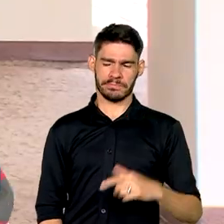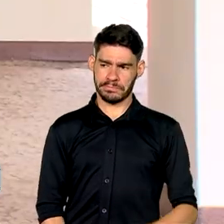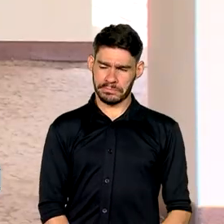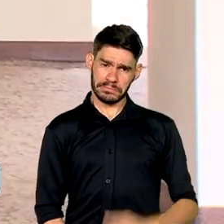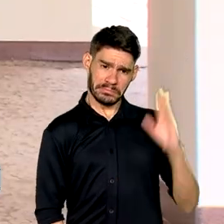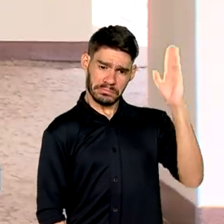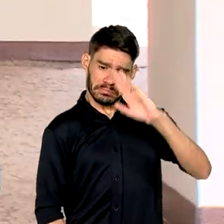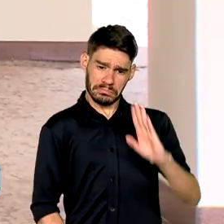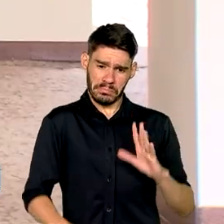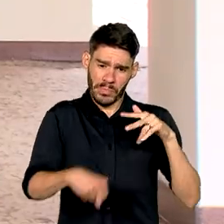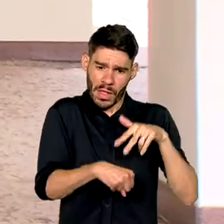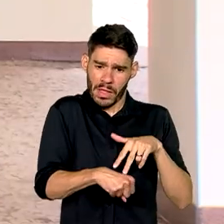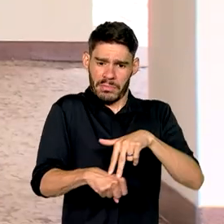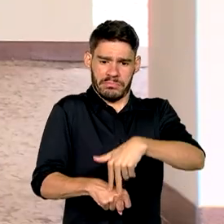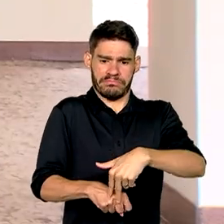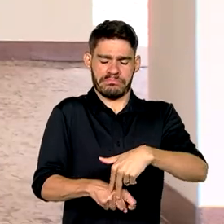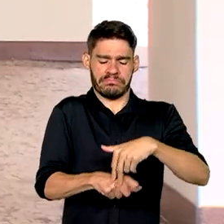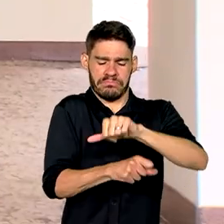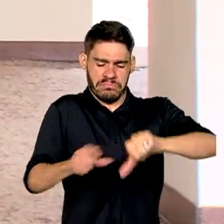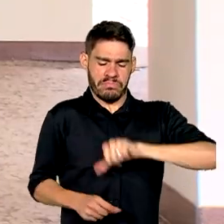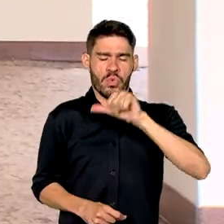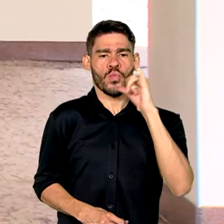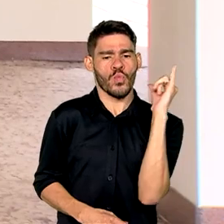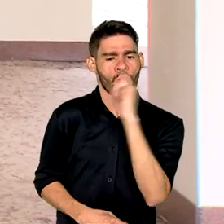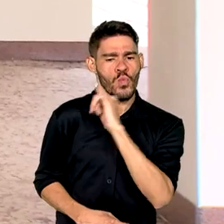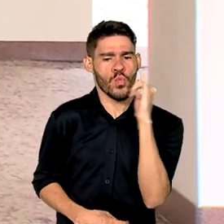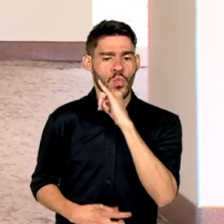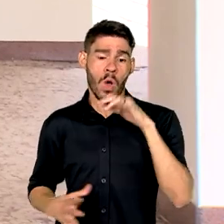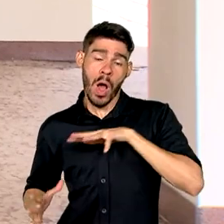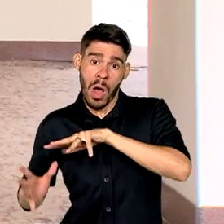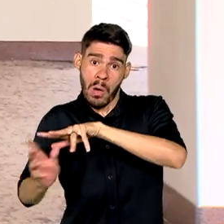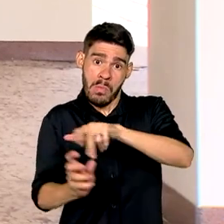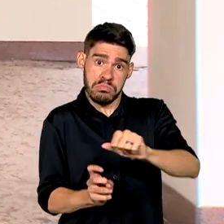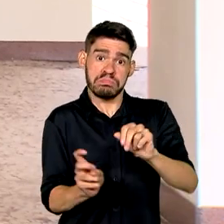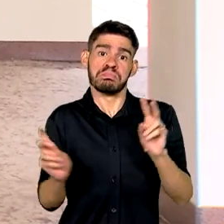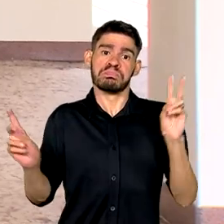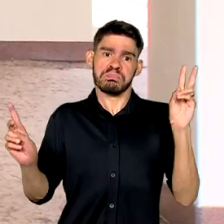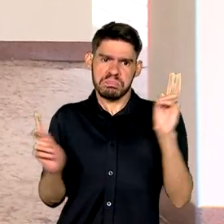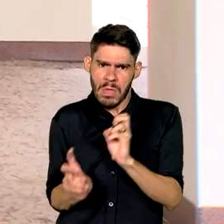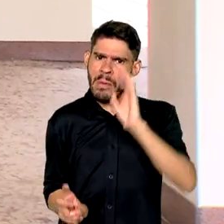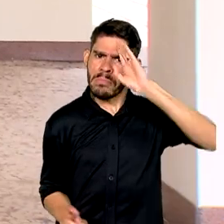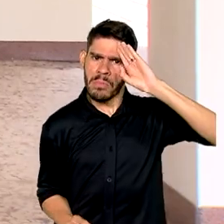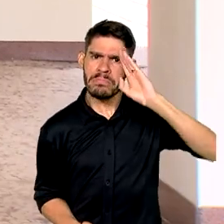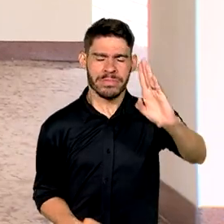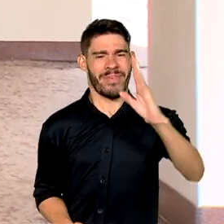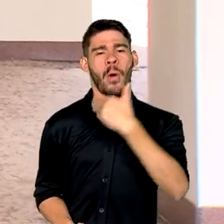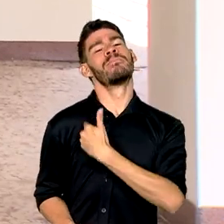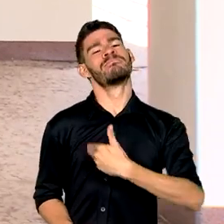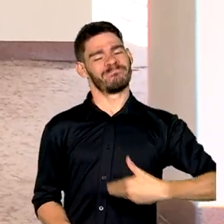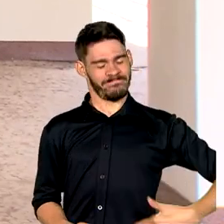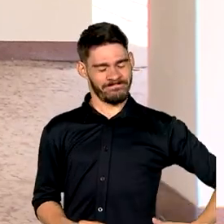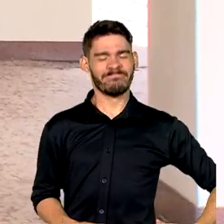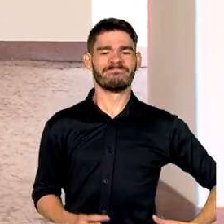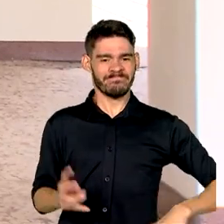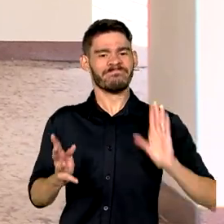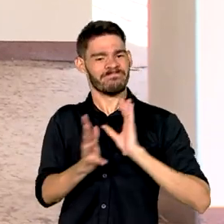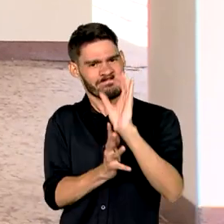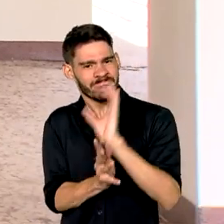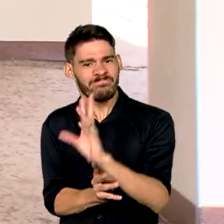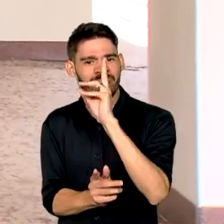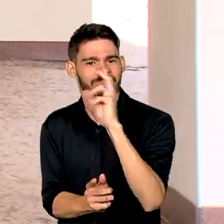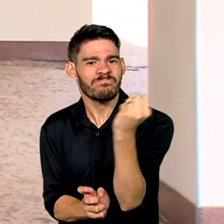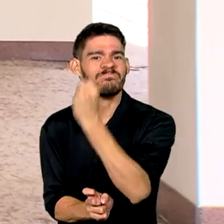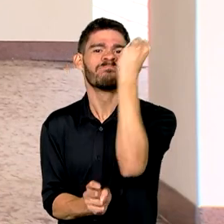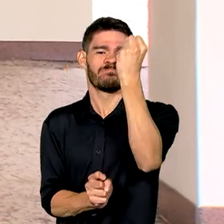é protagonista na transição energética mundial. O assunto é prioridade no governo, que vem investindo forte